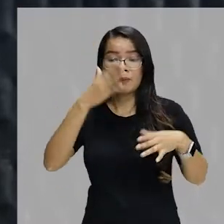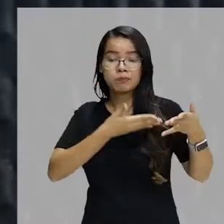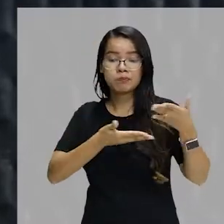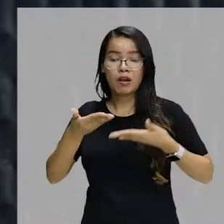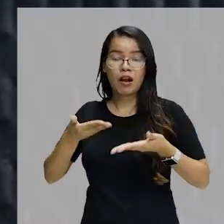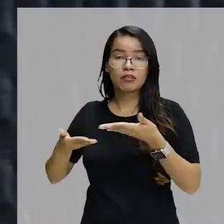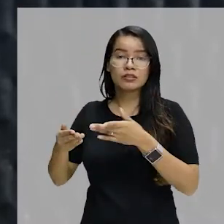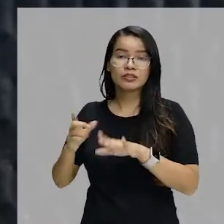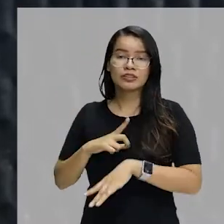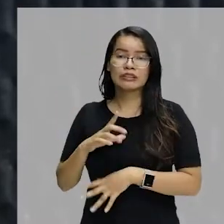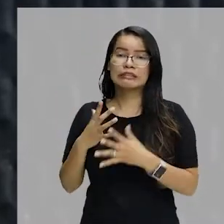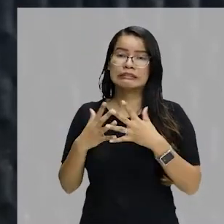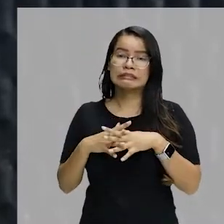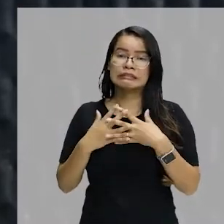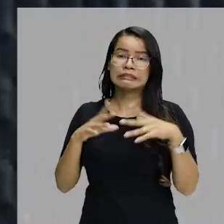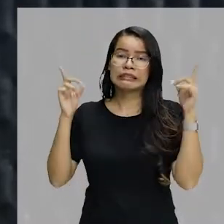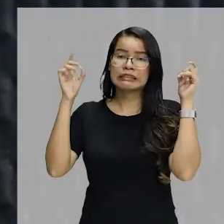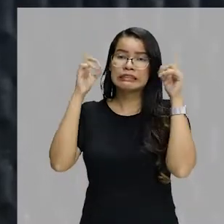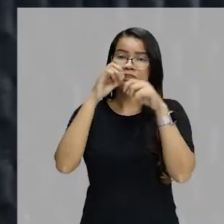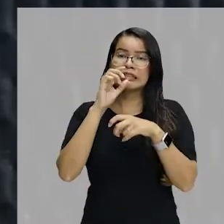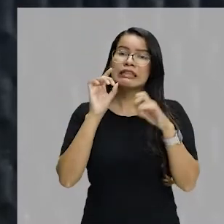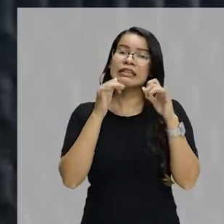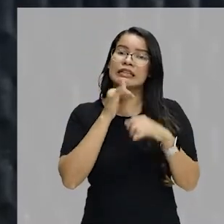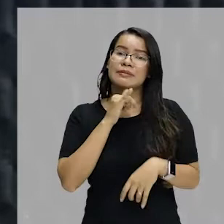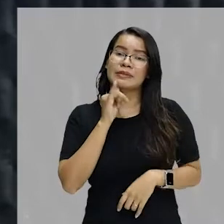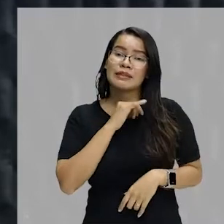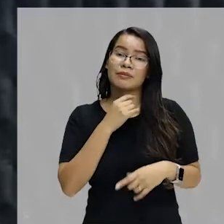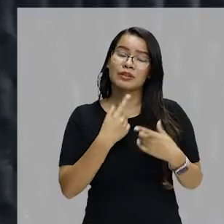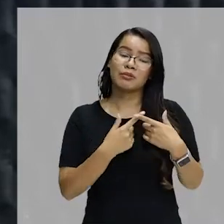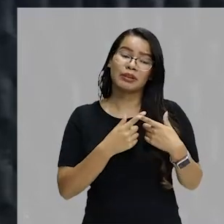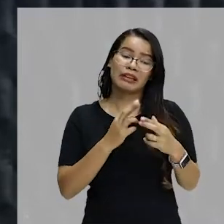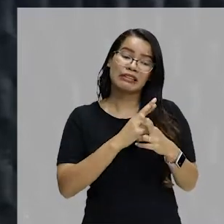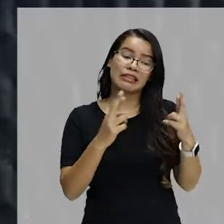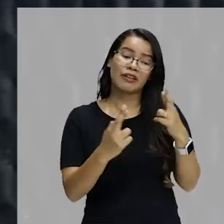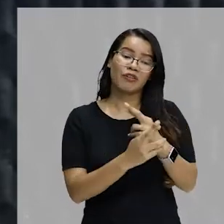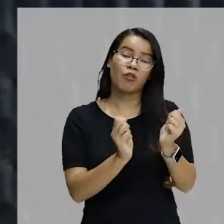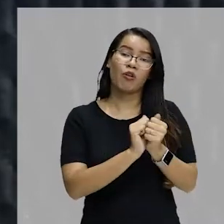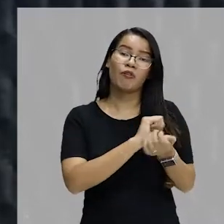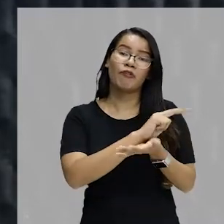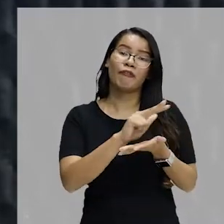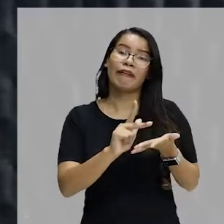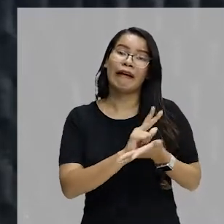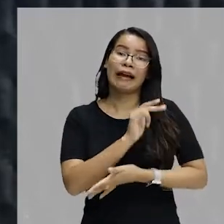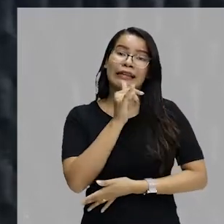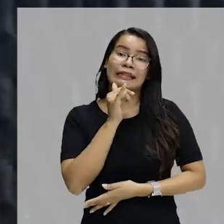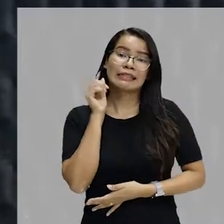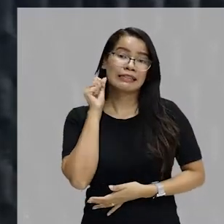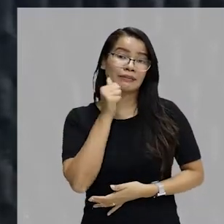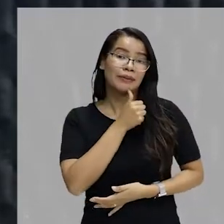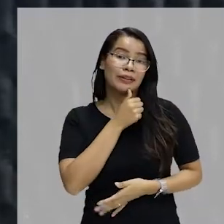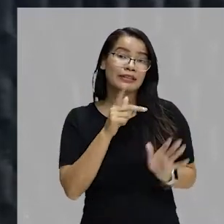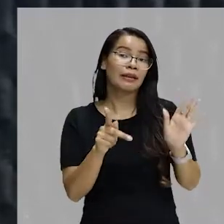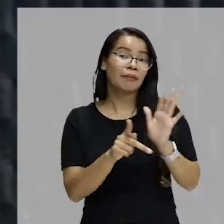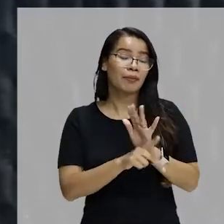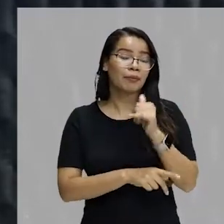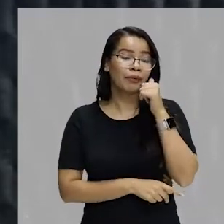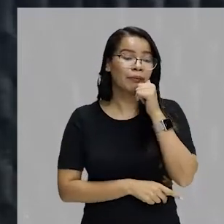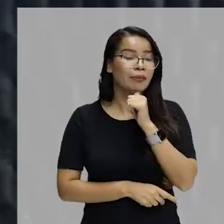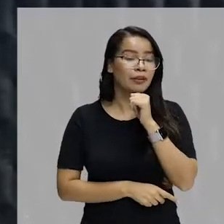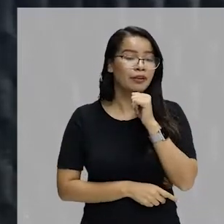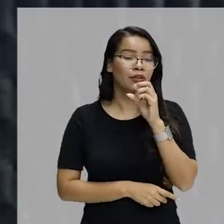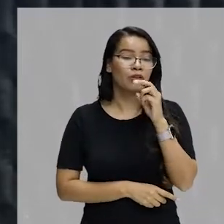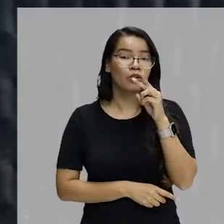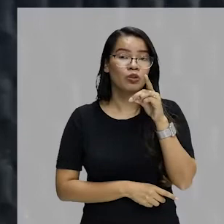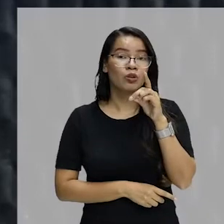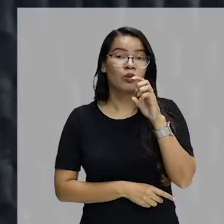né? Principalmente por envolvimento com várias mulheres. É possível, inclusive, que a própria mulher de Dom Pedro primeiro